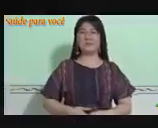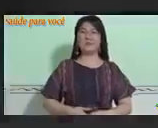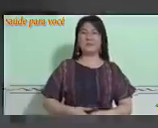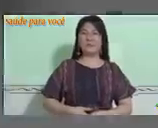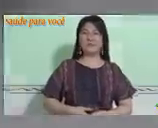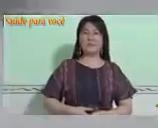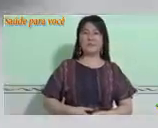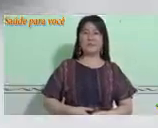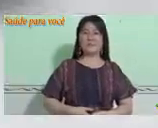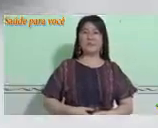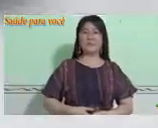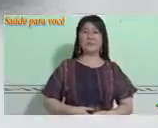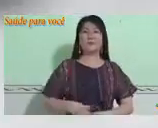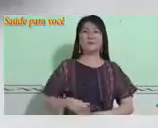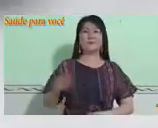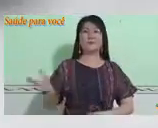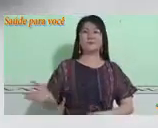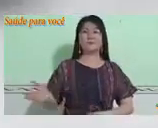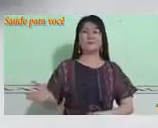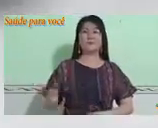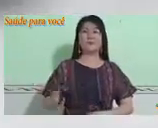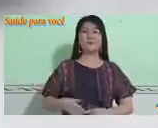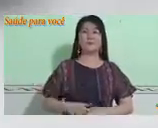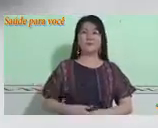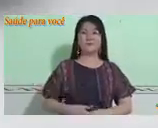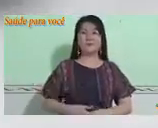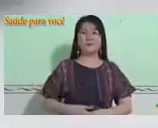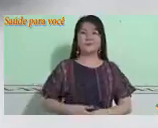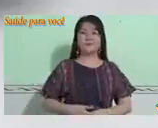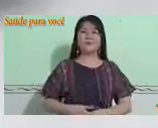levada imediatamente ao pronto-socorro.